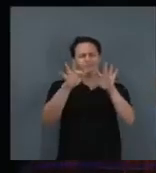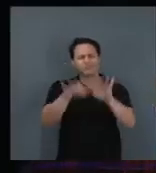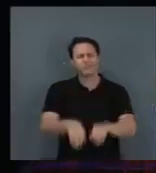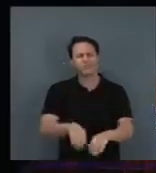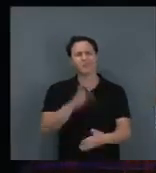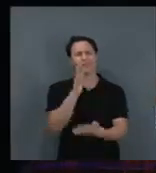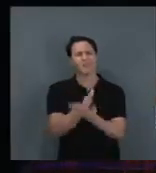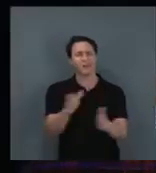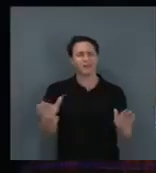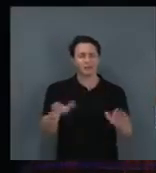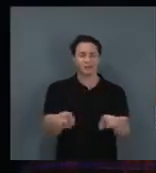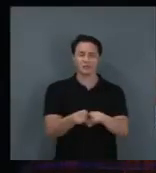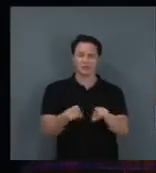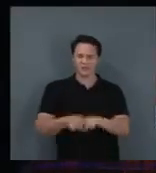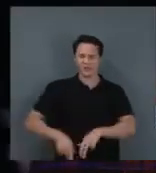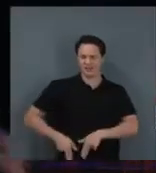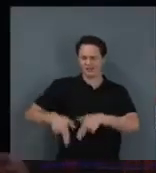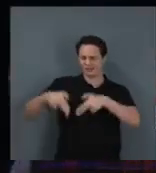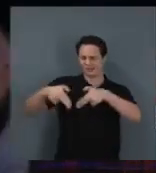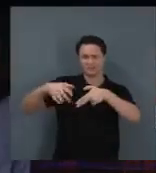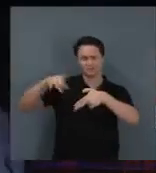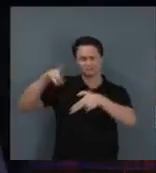desarmamento